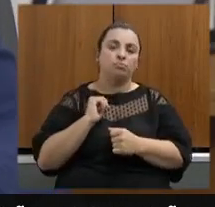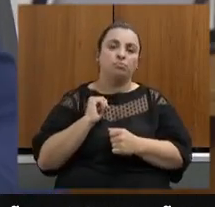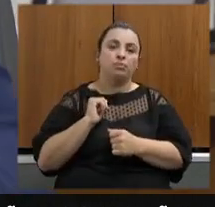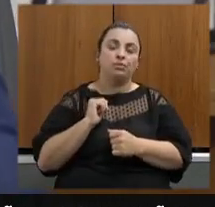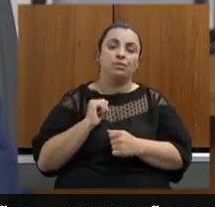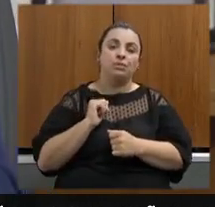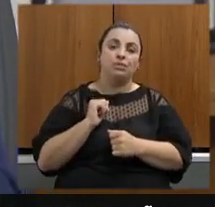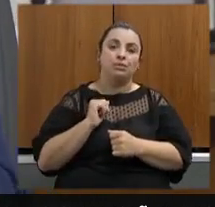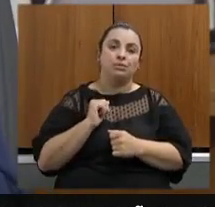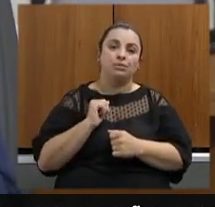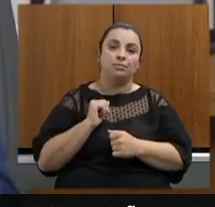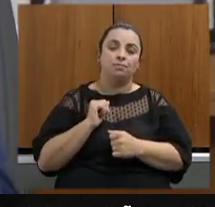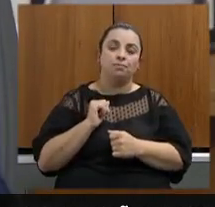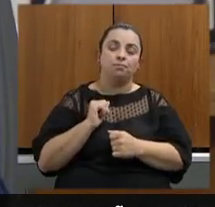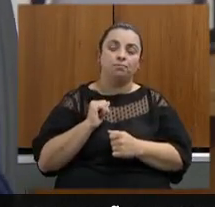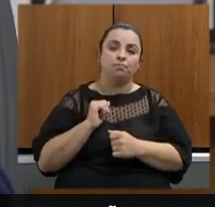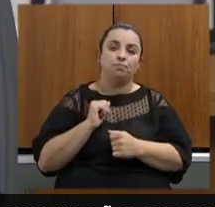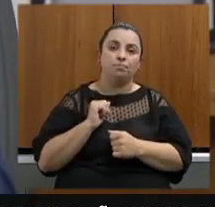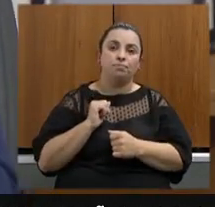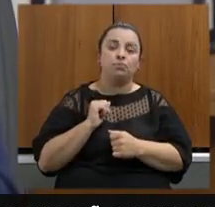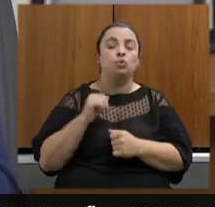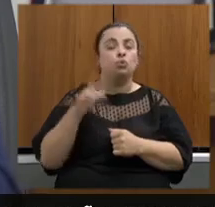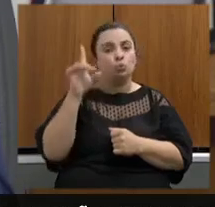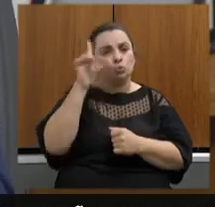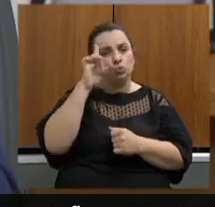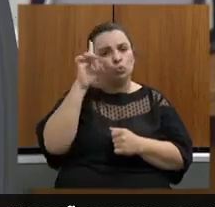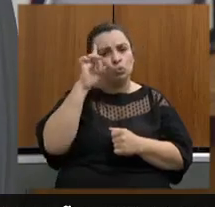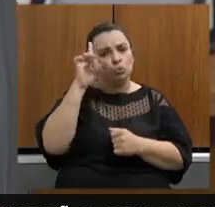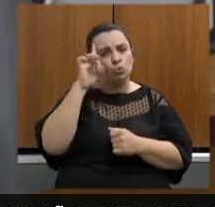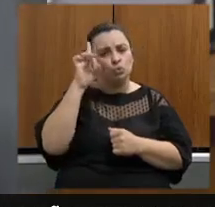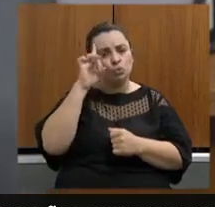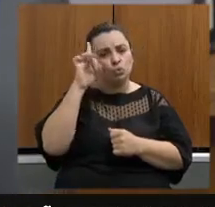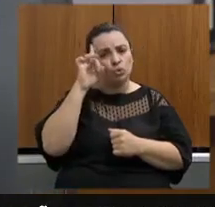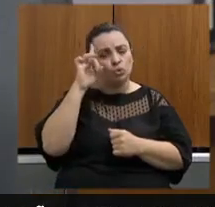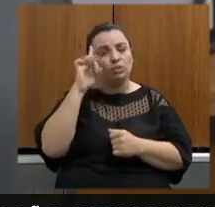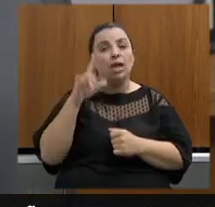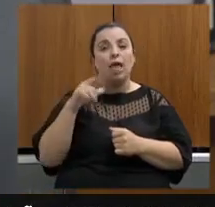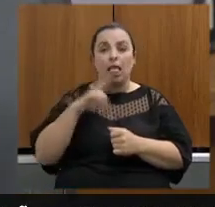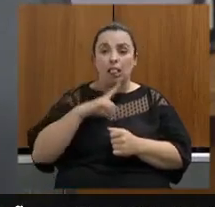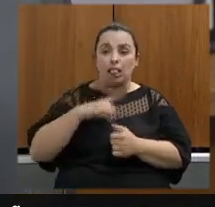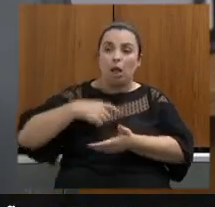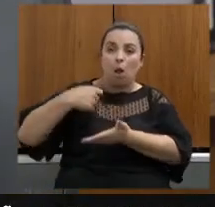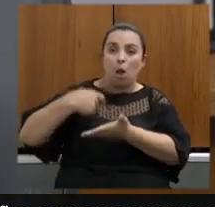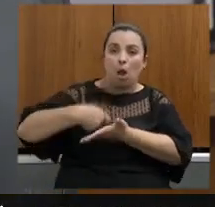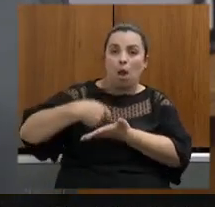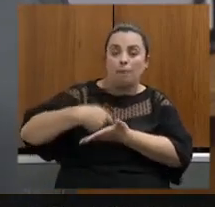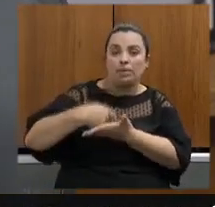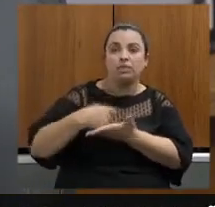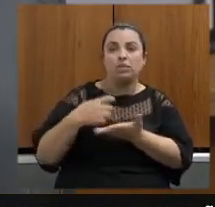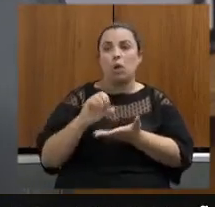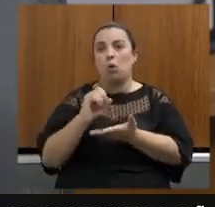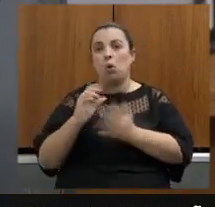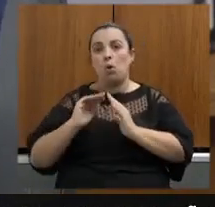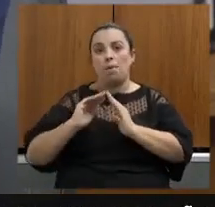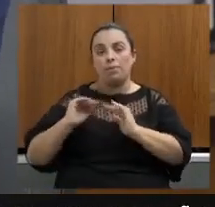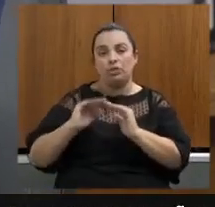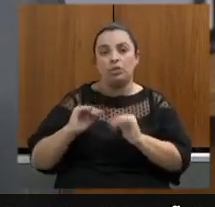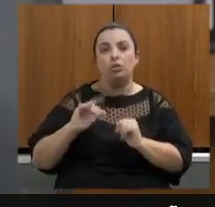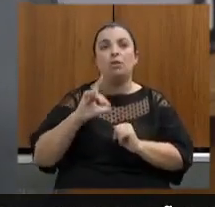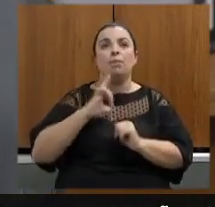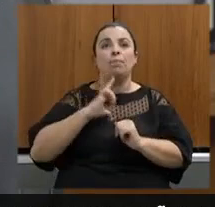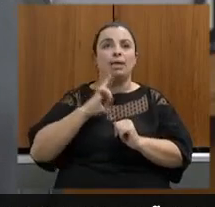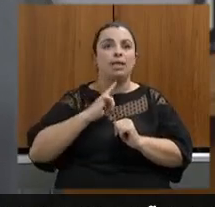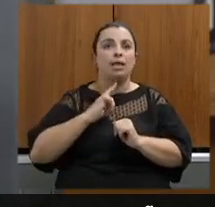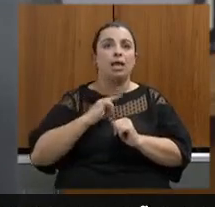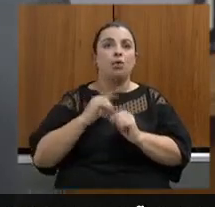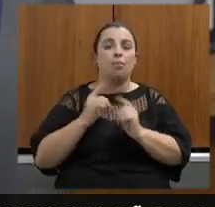todas as vezes Deputado eu não passo um dia sequer sem receber uma pressão nessa receber um pedido para que haja asfaltamento